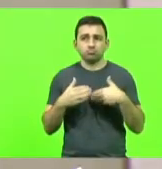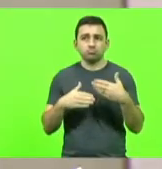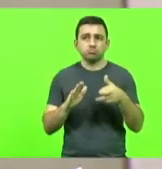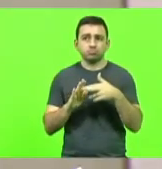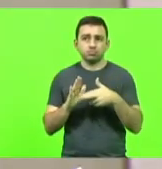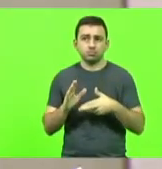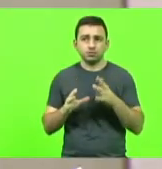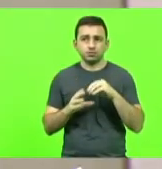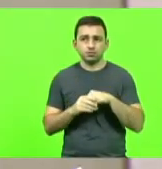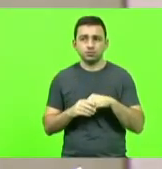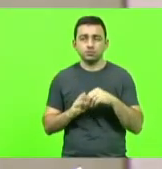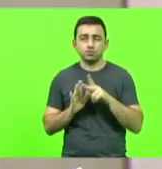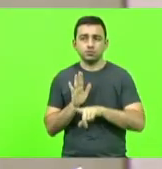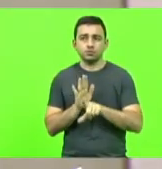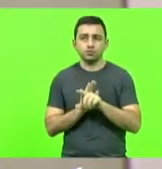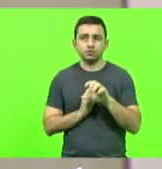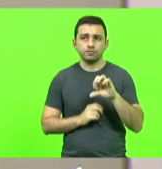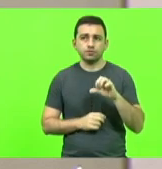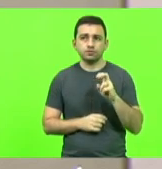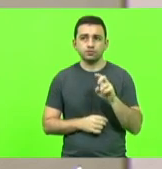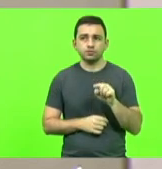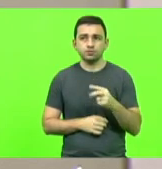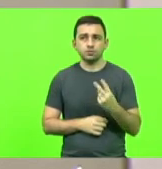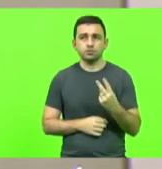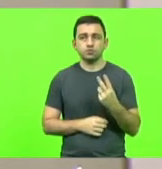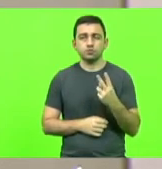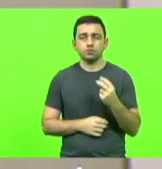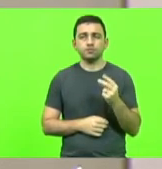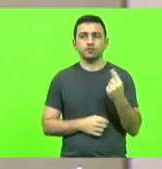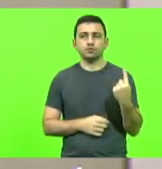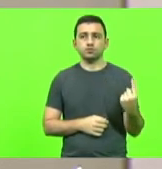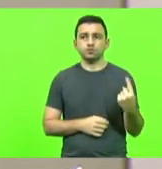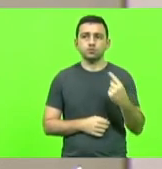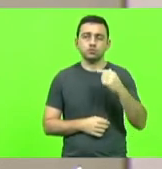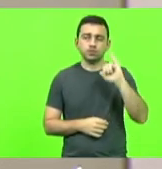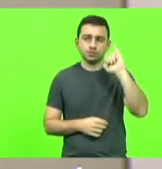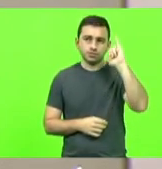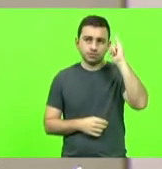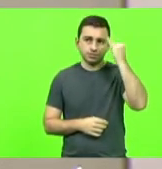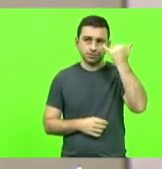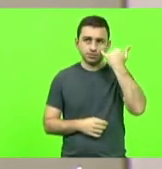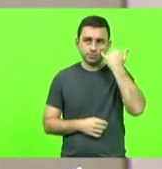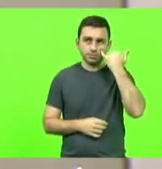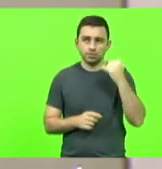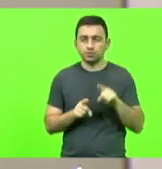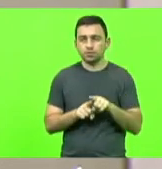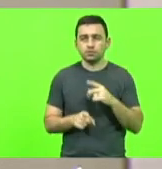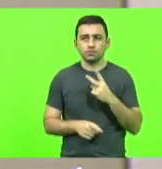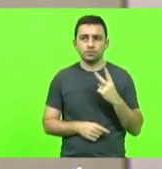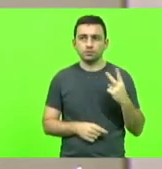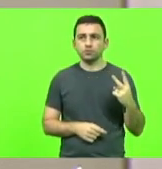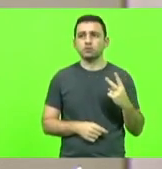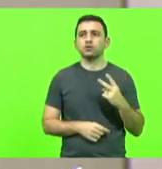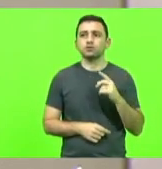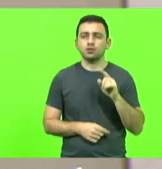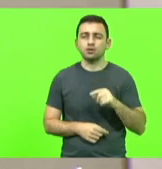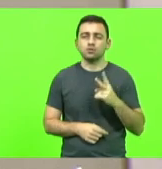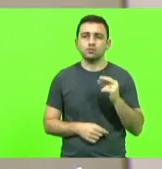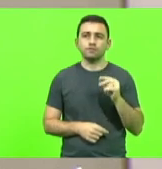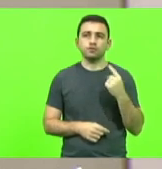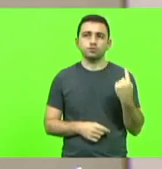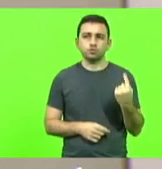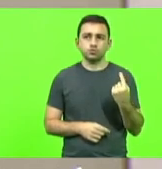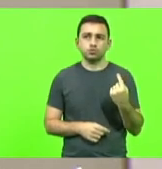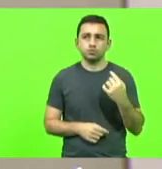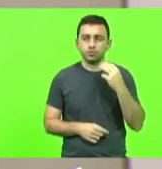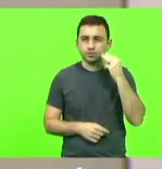Projeto de Lei 95.2/2021, autor deputado Jessé Lopes. Projeto de Lei 222.2/2021, autor deputado Márcio